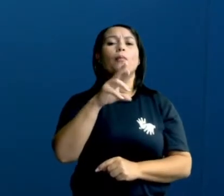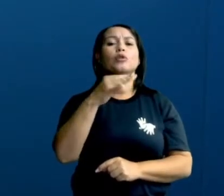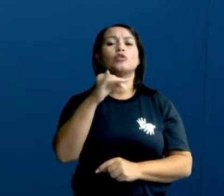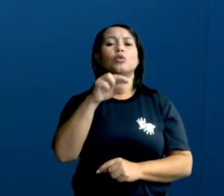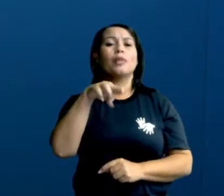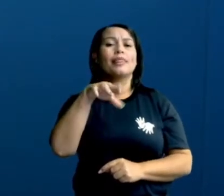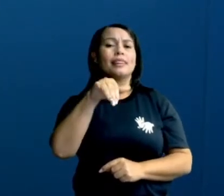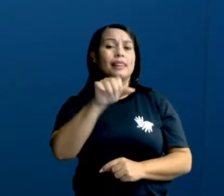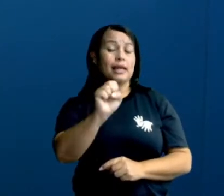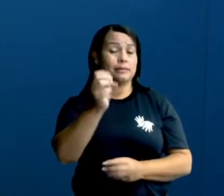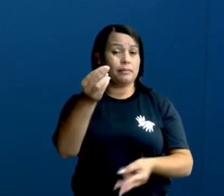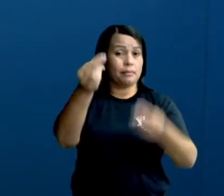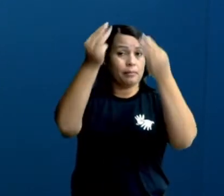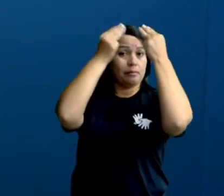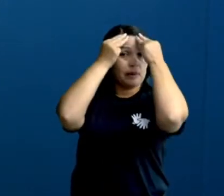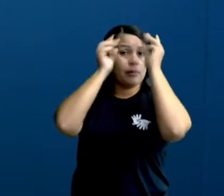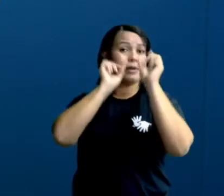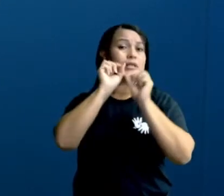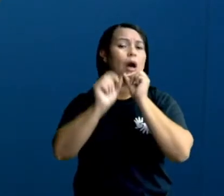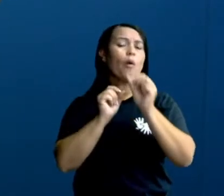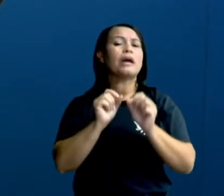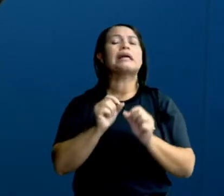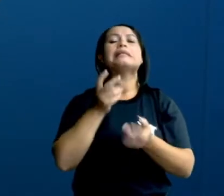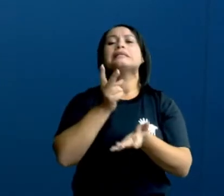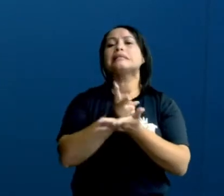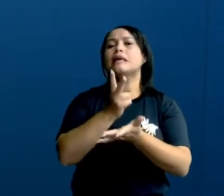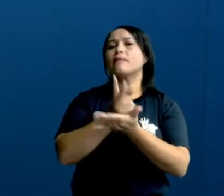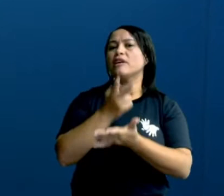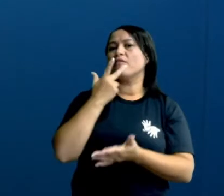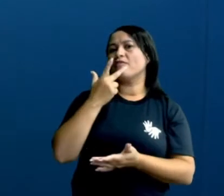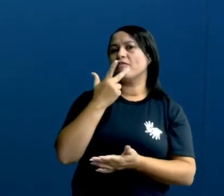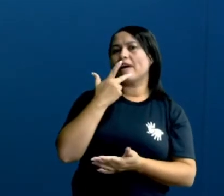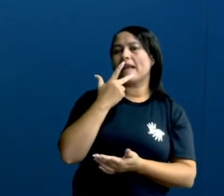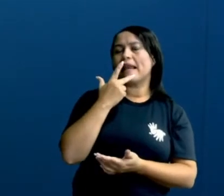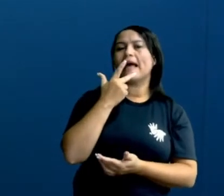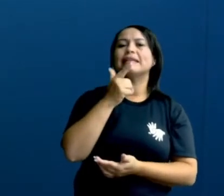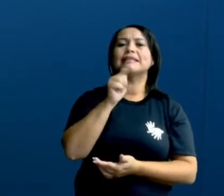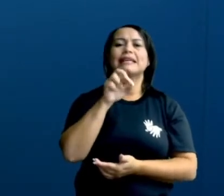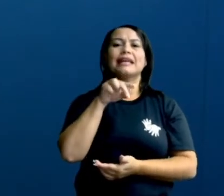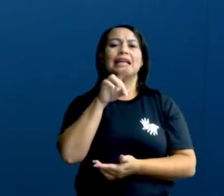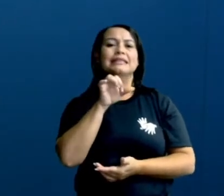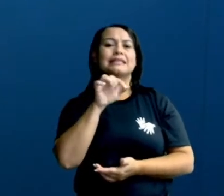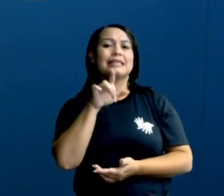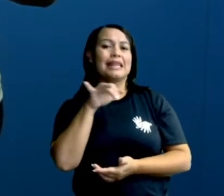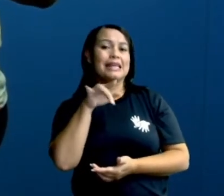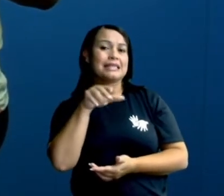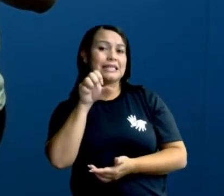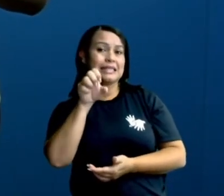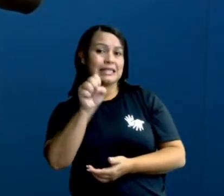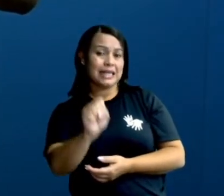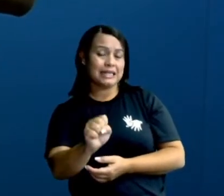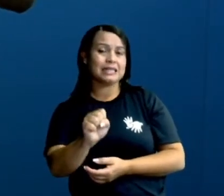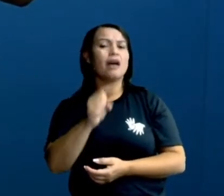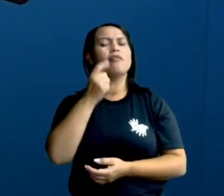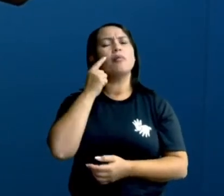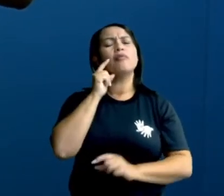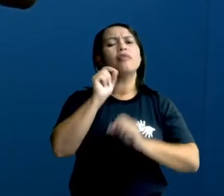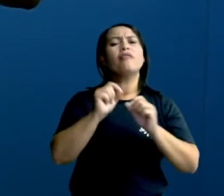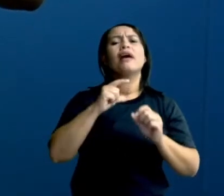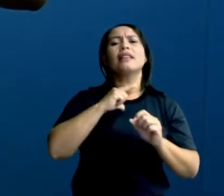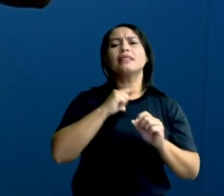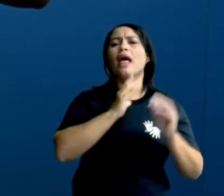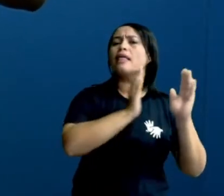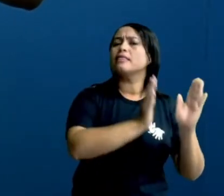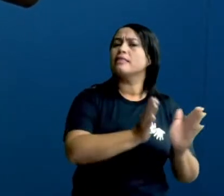memorizar agora comigo o seguinte. Toda vez que falar de grandezas diretamente proporcionais, ela vai sendo dividida